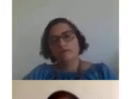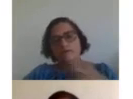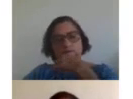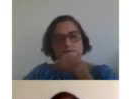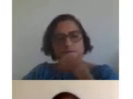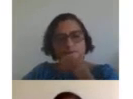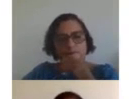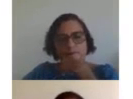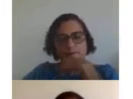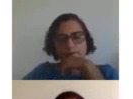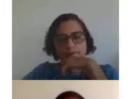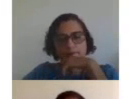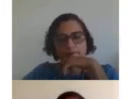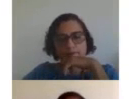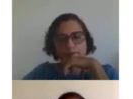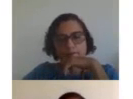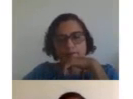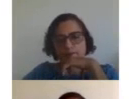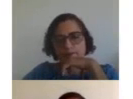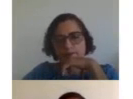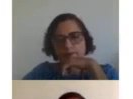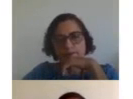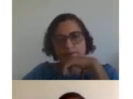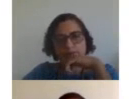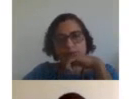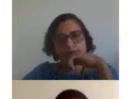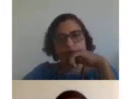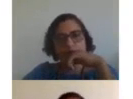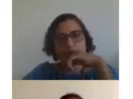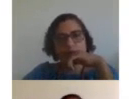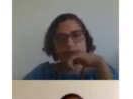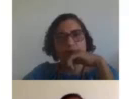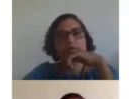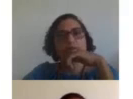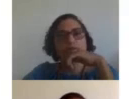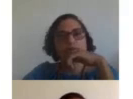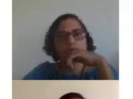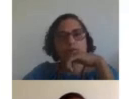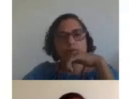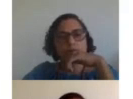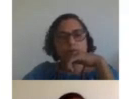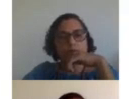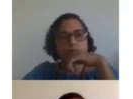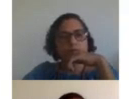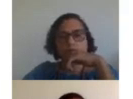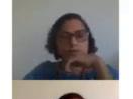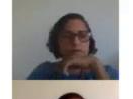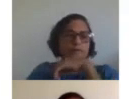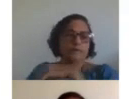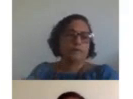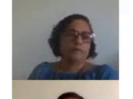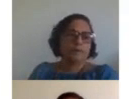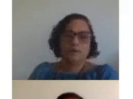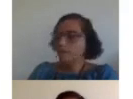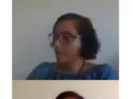essencial à educação no país, né, a gente tem que enaltecer a importância de um órgão de fomento de mais de